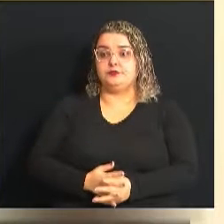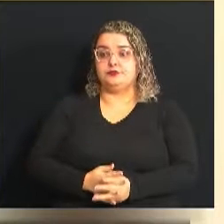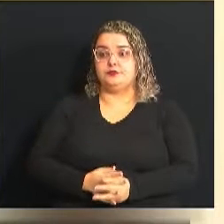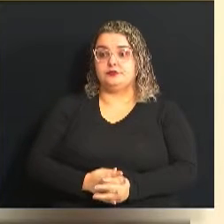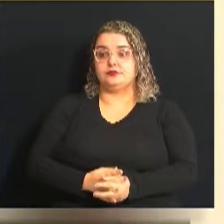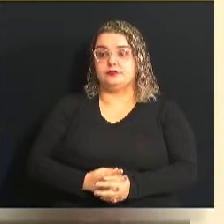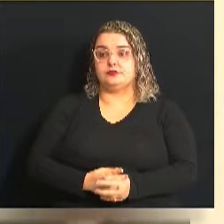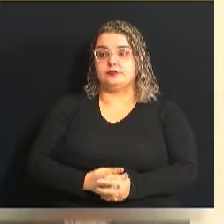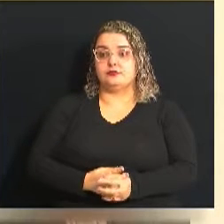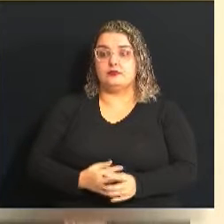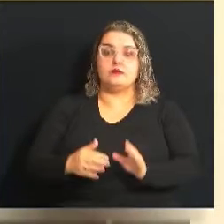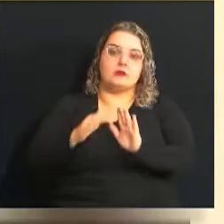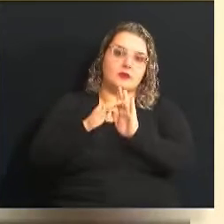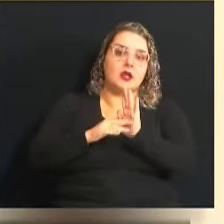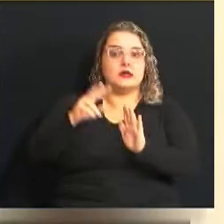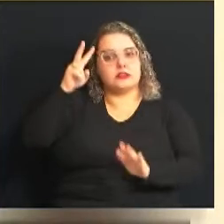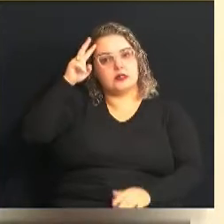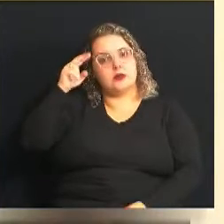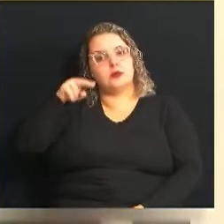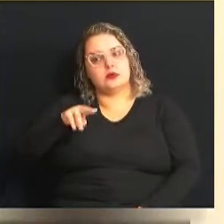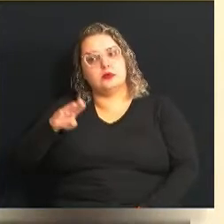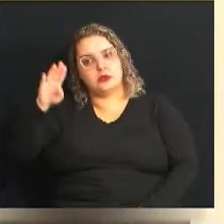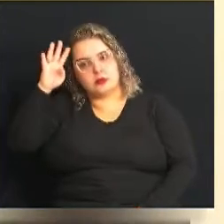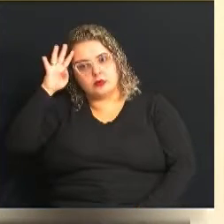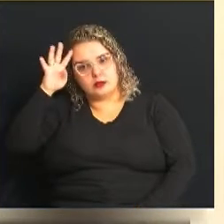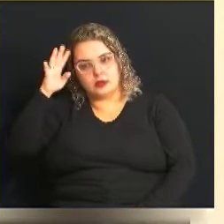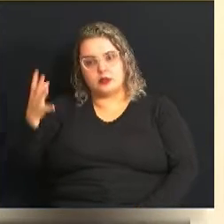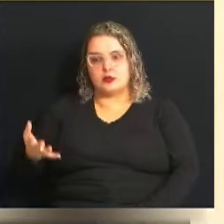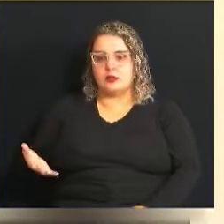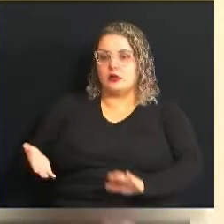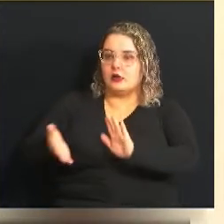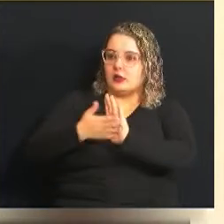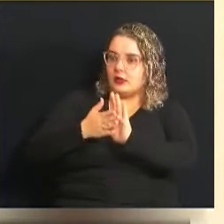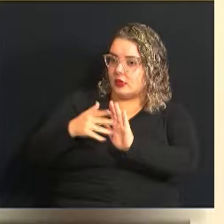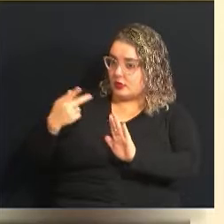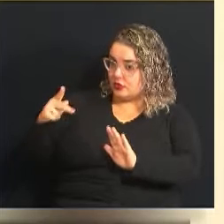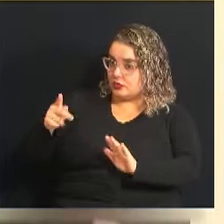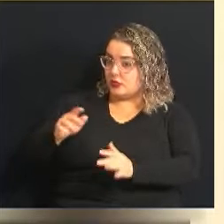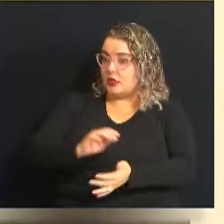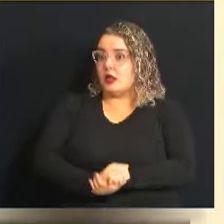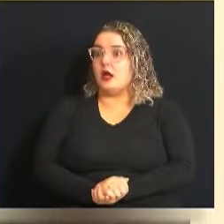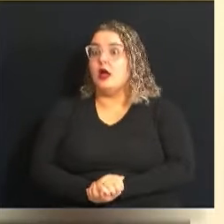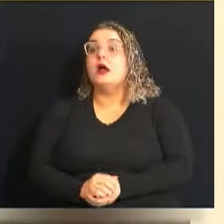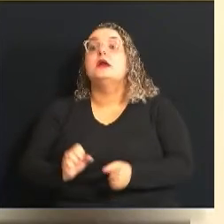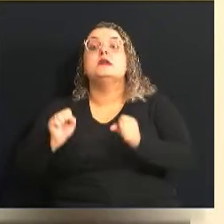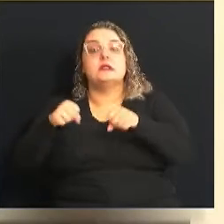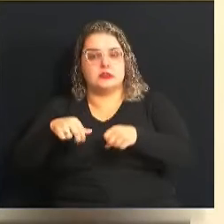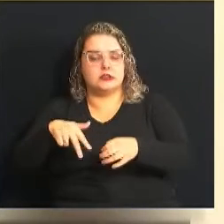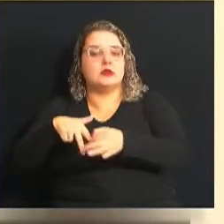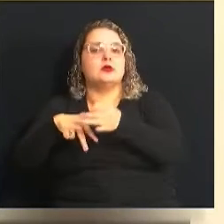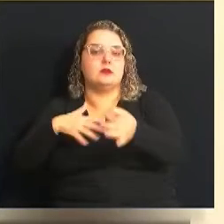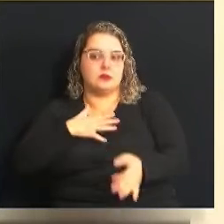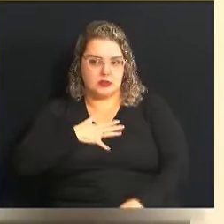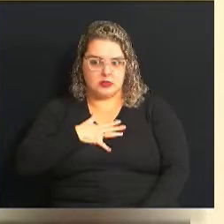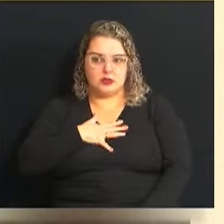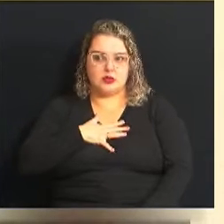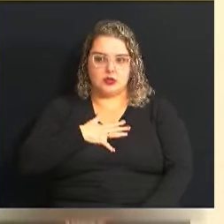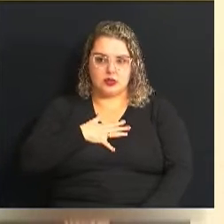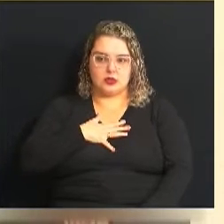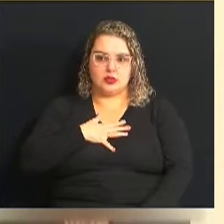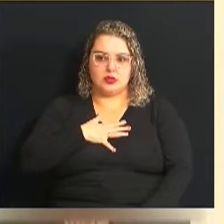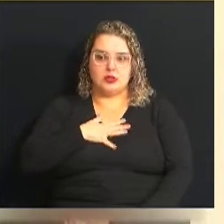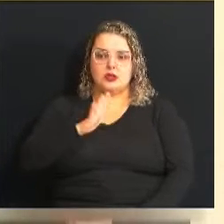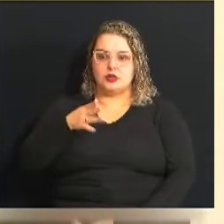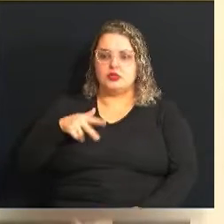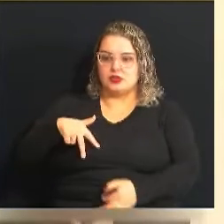provavelmente, ir para a pauta segunda ou na quarta-feira. Eram proposições suas, inclusive? Sim, eram os pareceres meus, né? O parecer já tinha dado, o